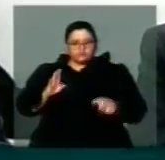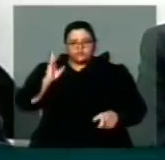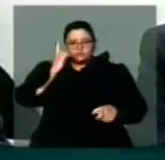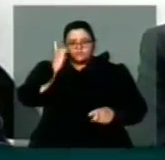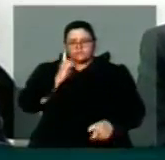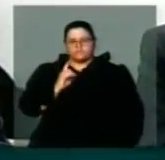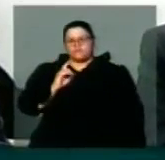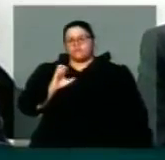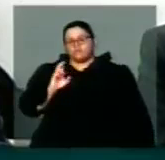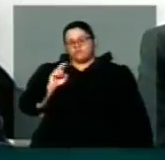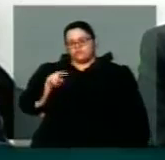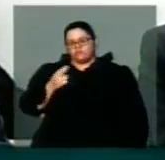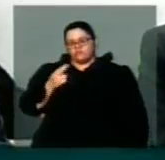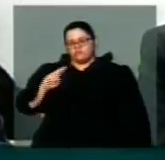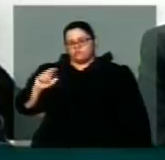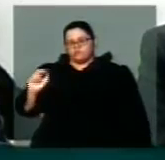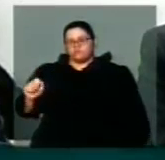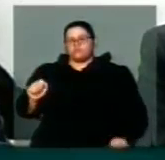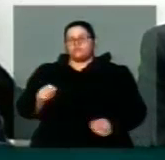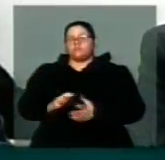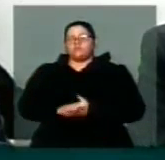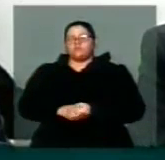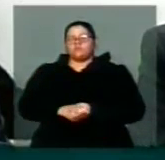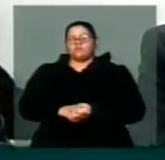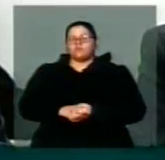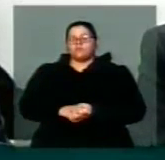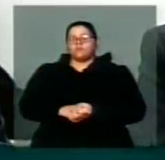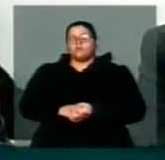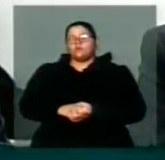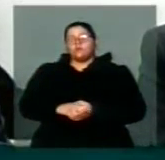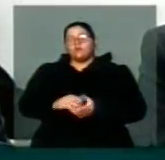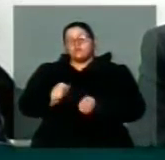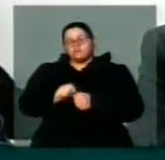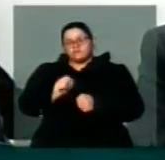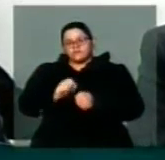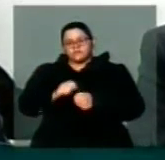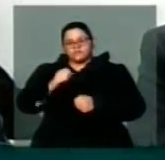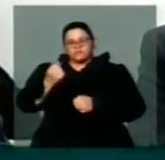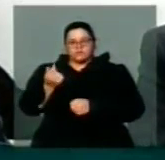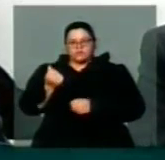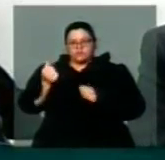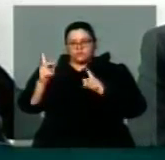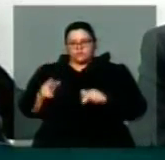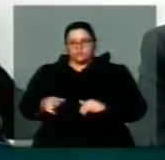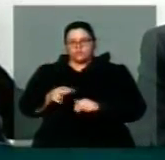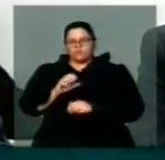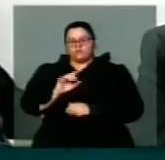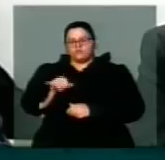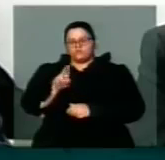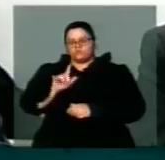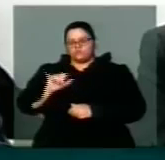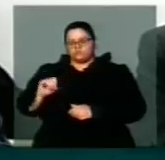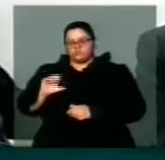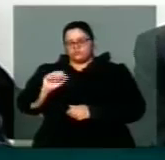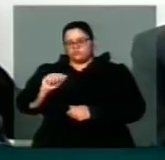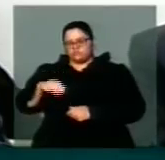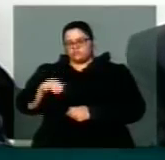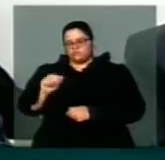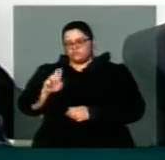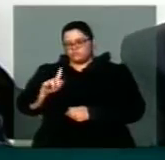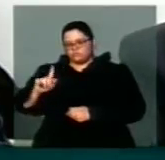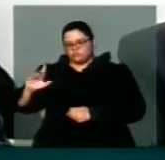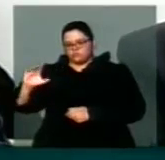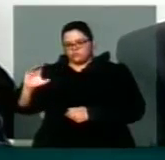Paulo Roberto Costa, à época diretor de abastecimento da Petrobras, que para gerar tal valor, Júlio Camargo, agindo como broker em tal operação, inclusive